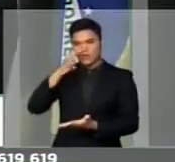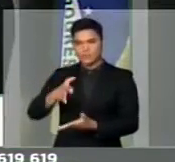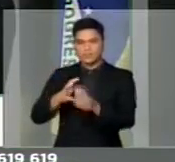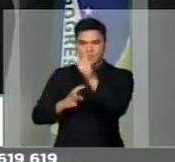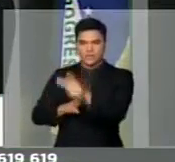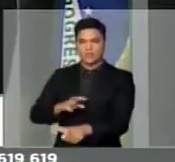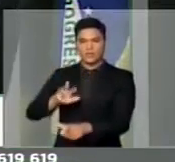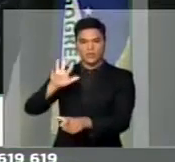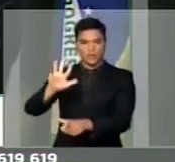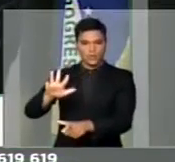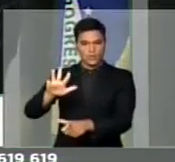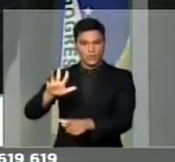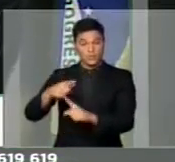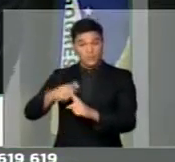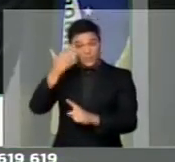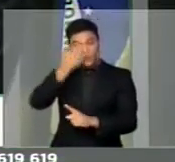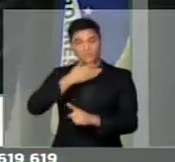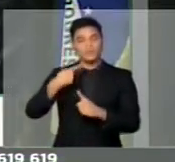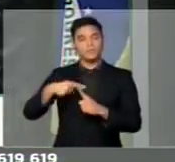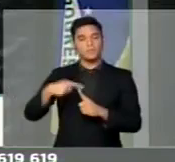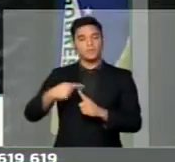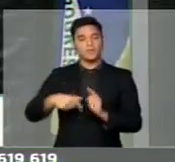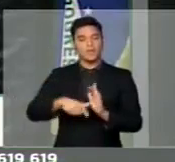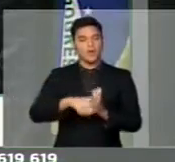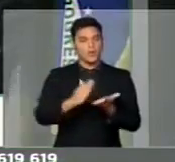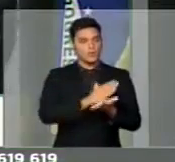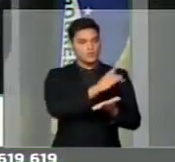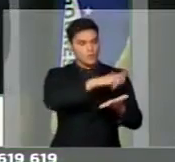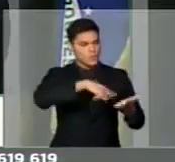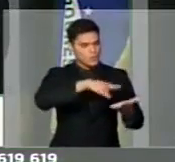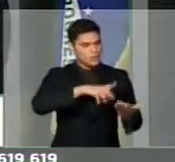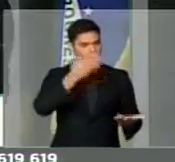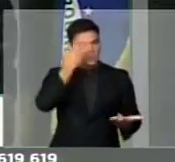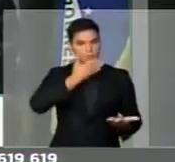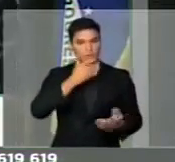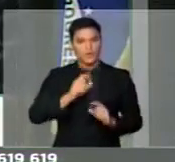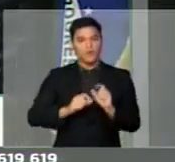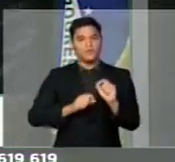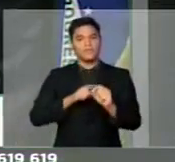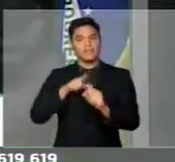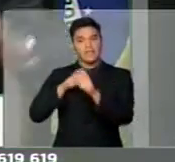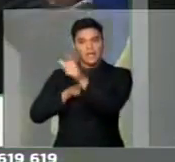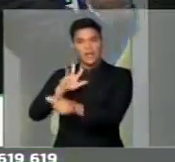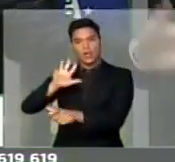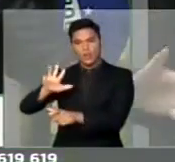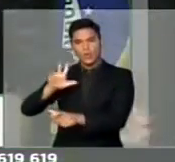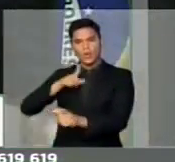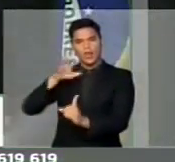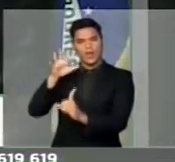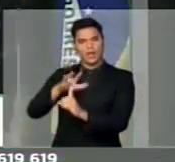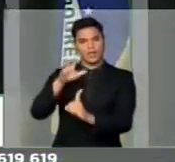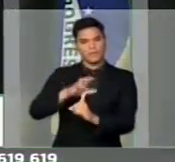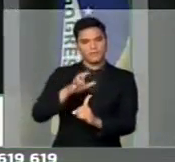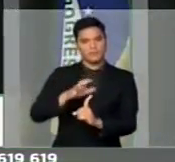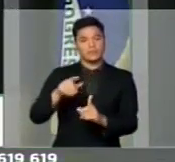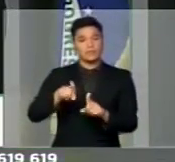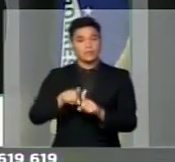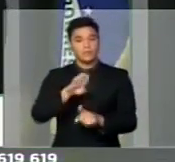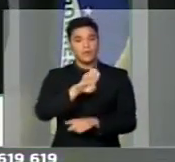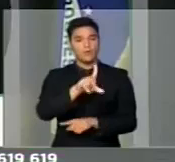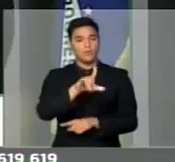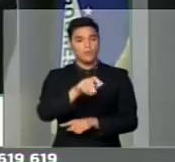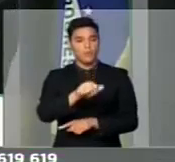comprovado pelos documentos que recebemos por inquérito do Ministério Público Federal, que operou o tráfico de influência, do senhor José Carlos Bulay, que já